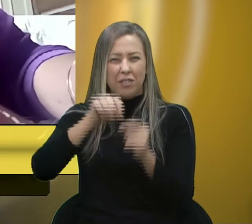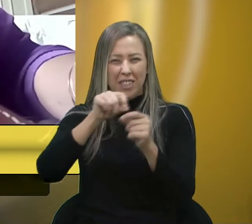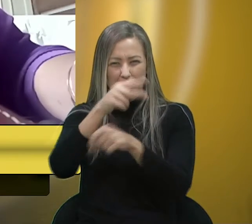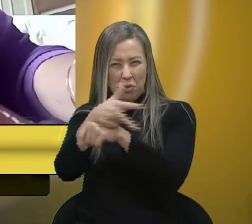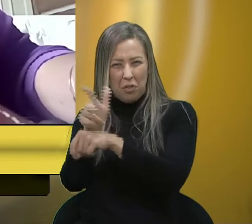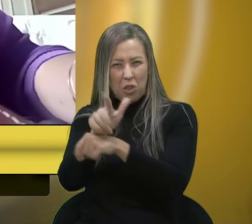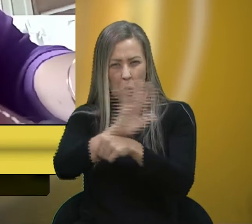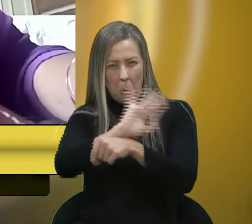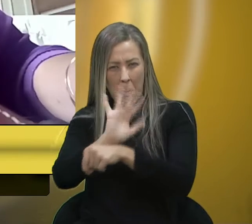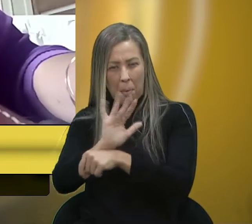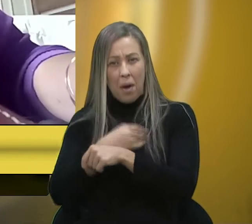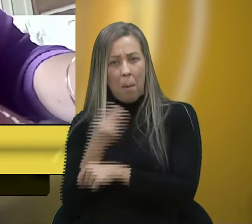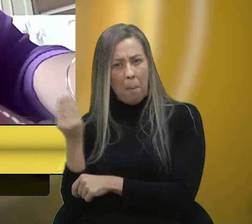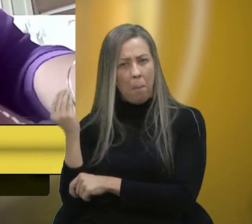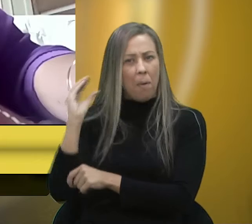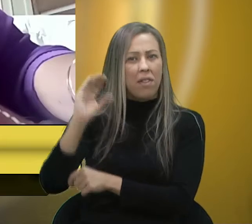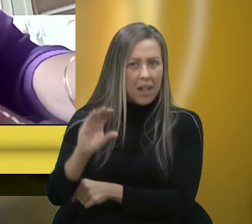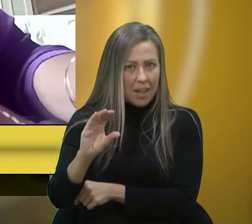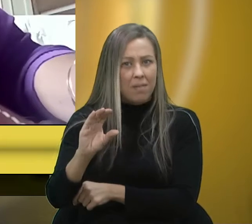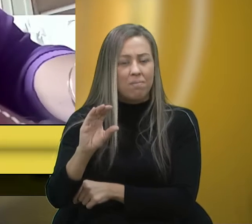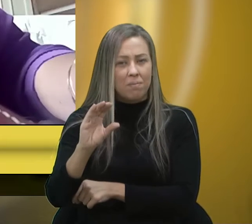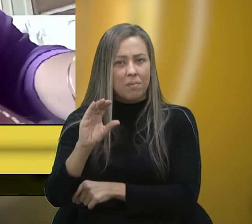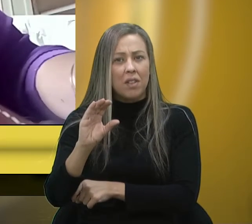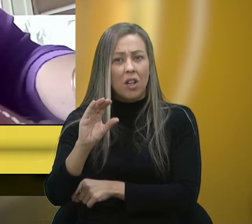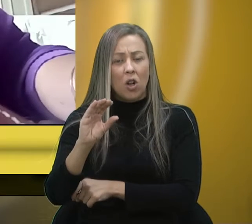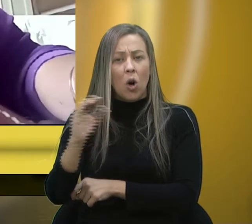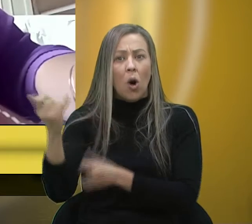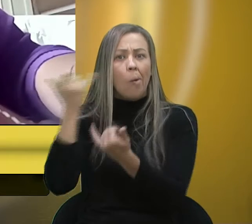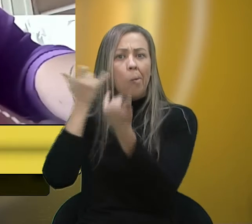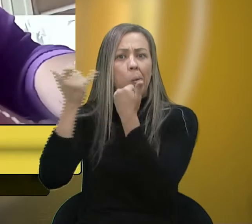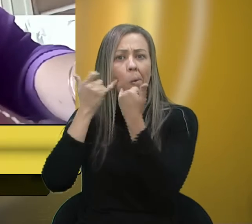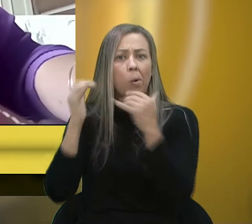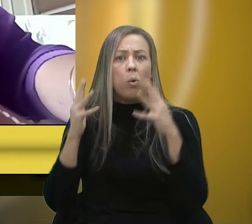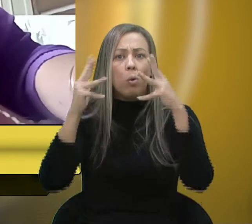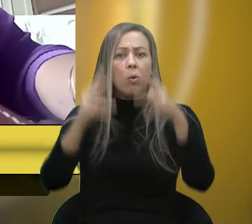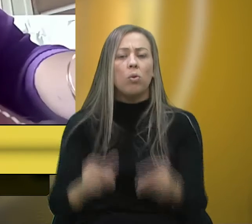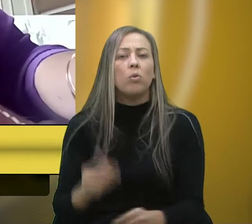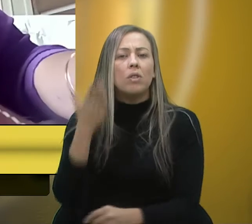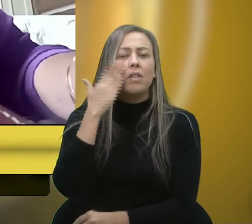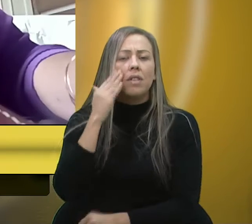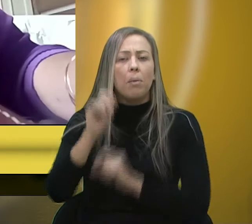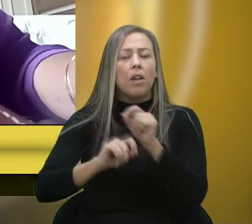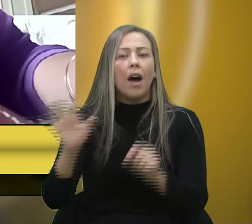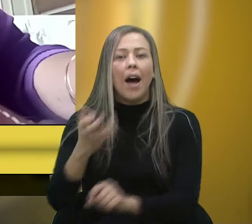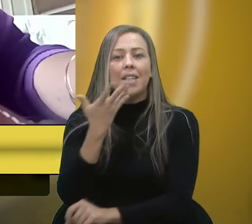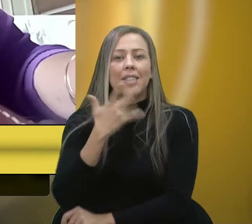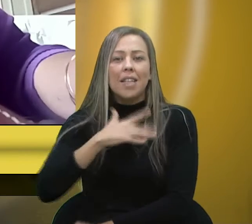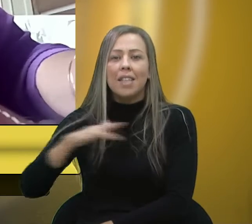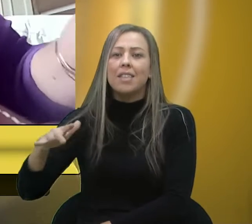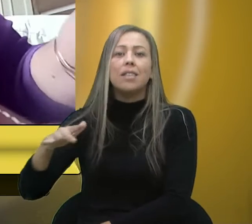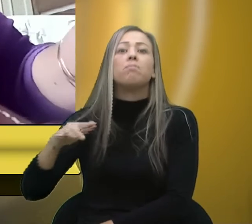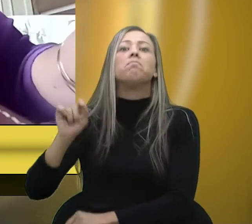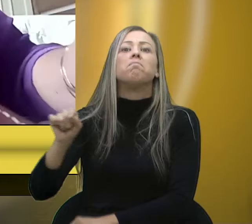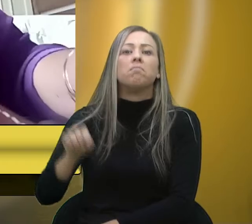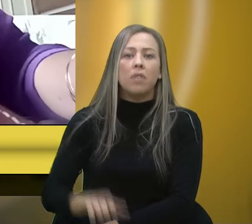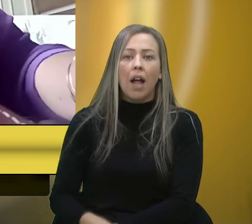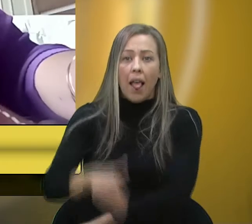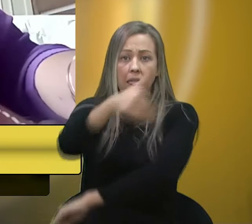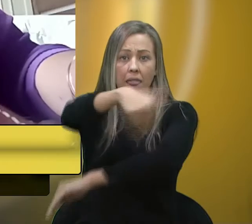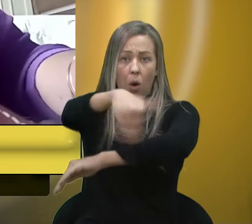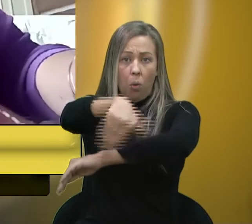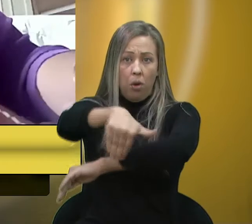coloquei... a gente ouve o que está acontecendo. Ou as crianças estão na